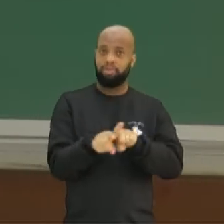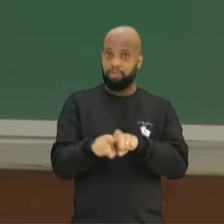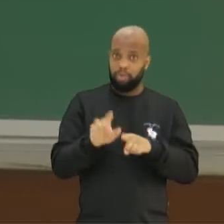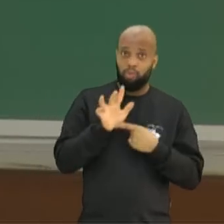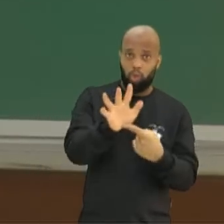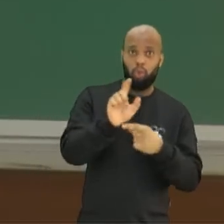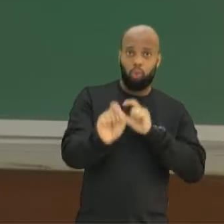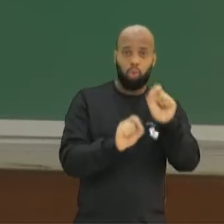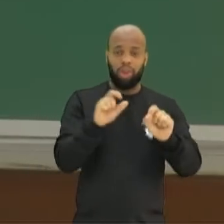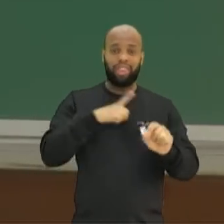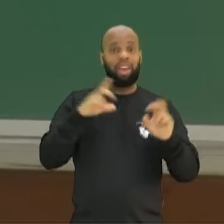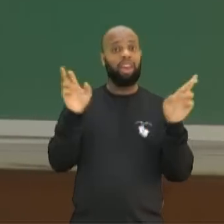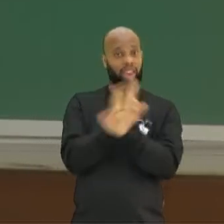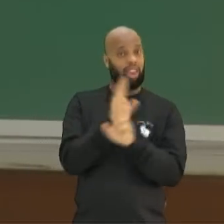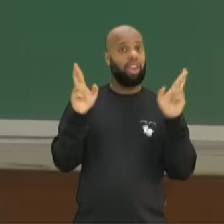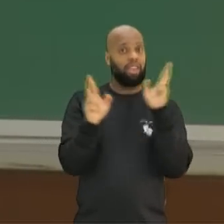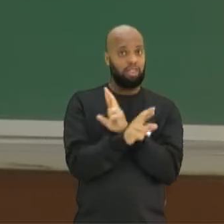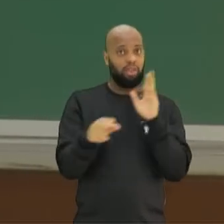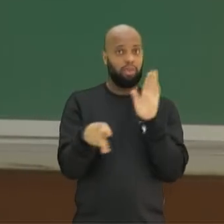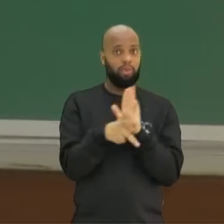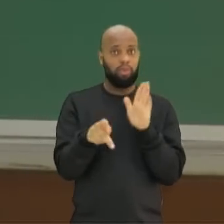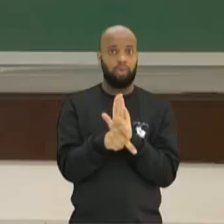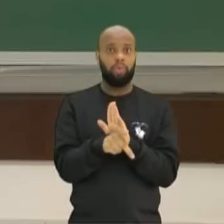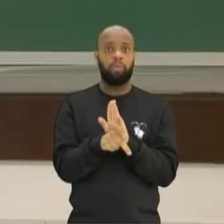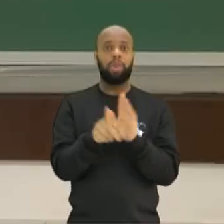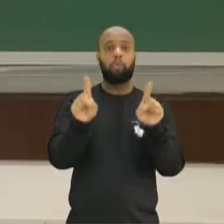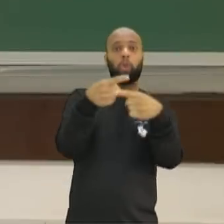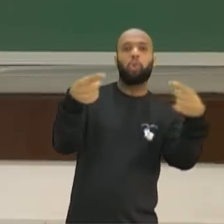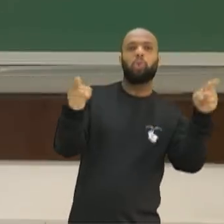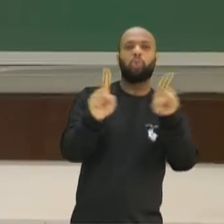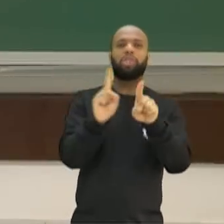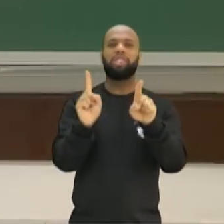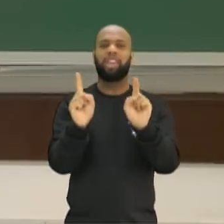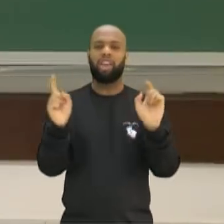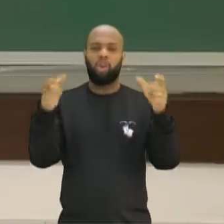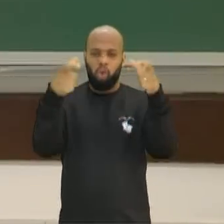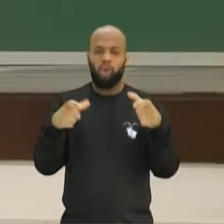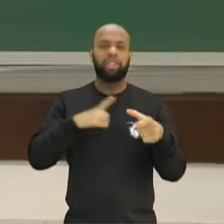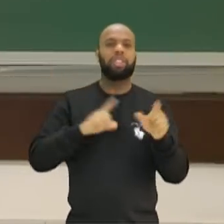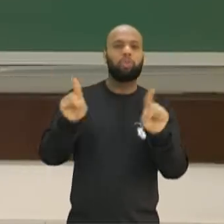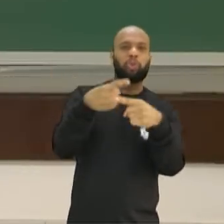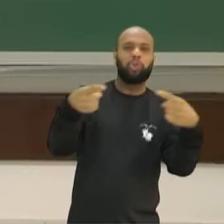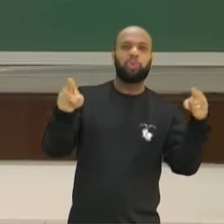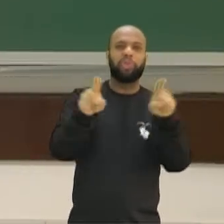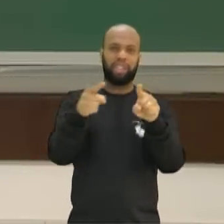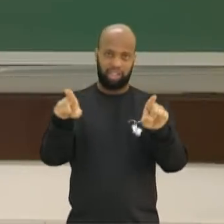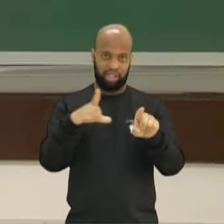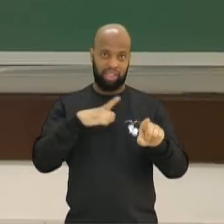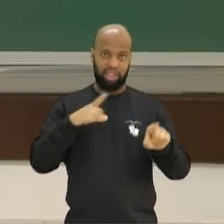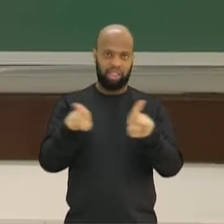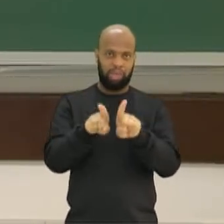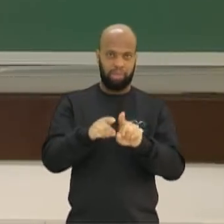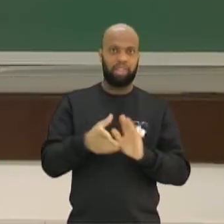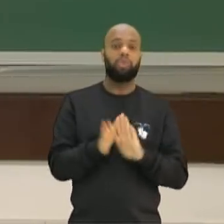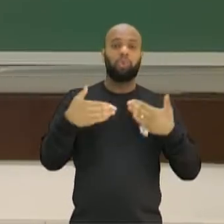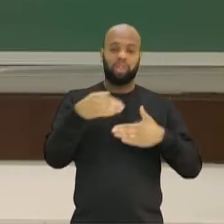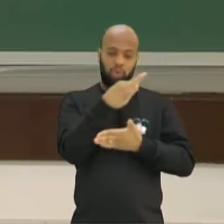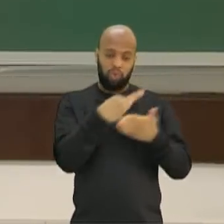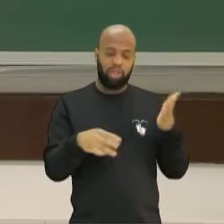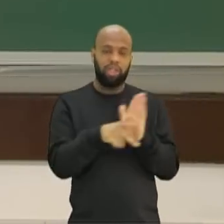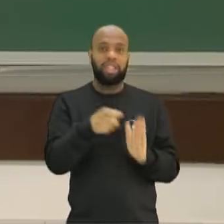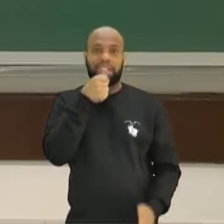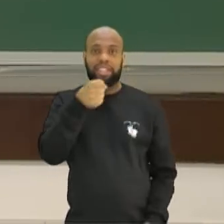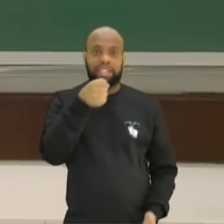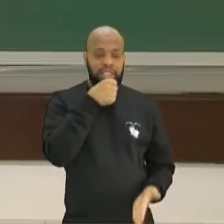traz a relação do streaming de músicas. Então, ele vai apresentando. Então, isso faz com que o texto de